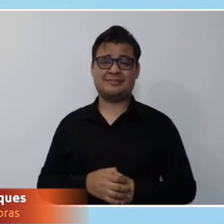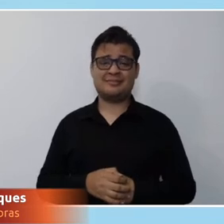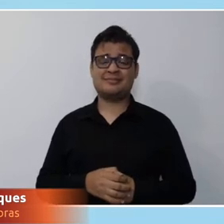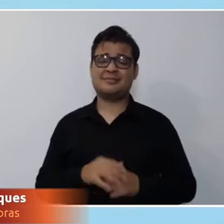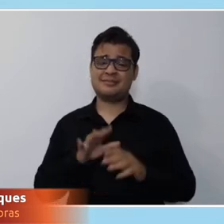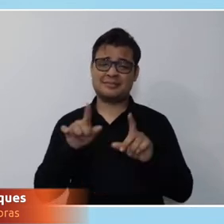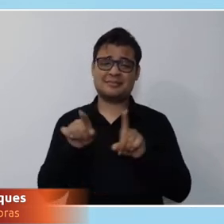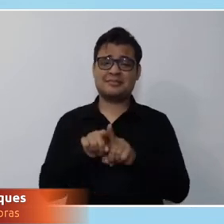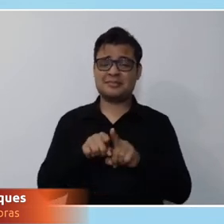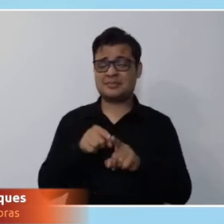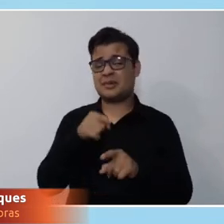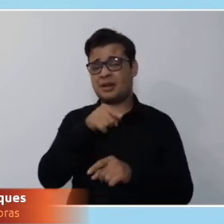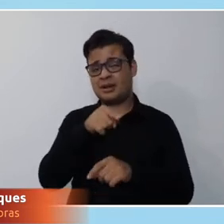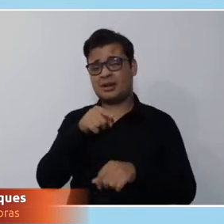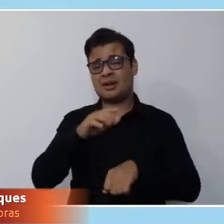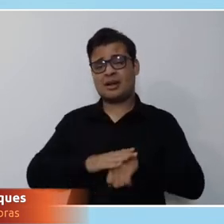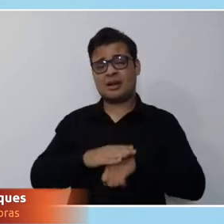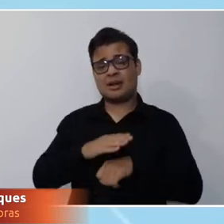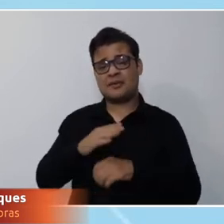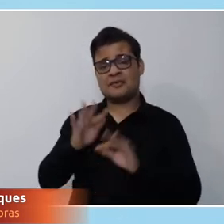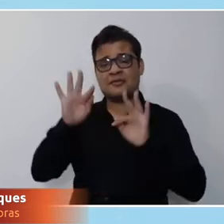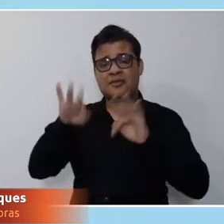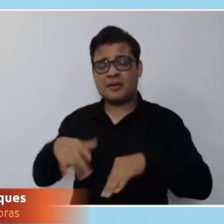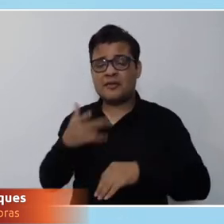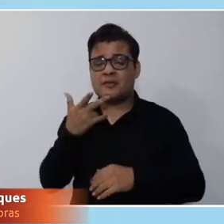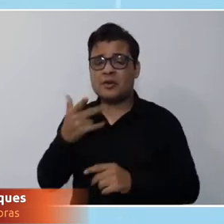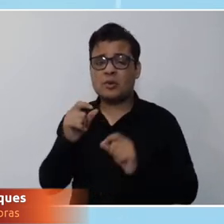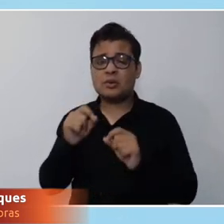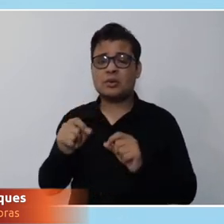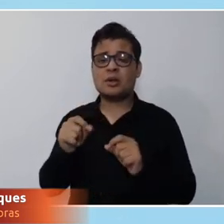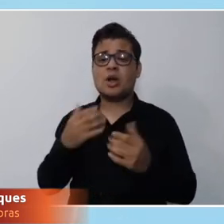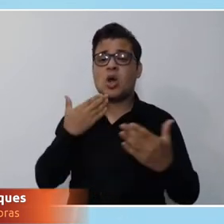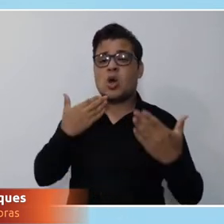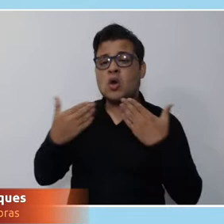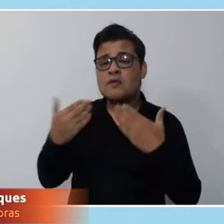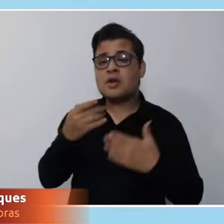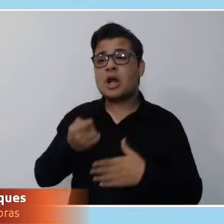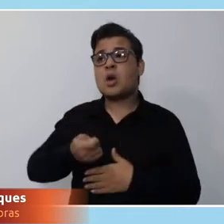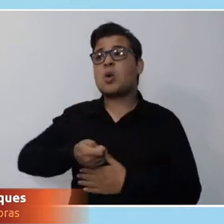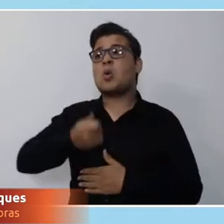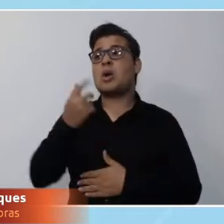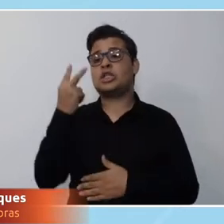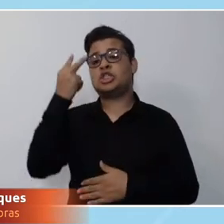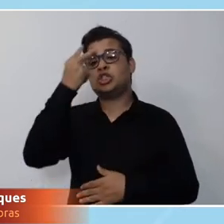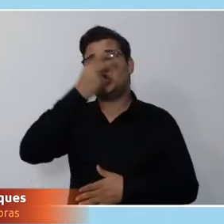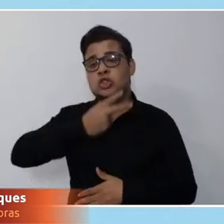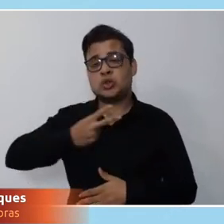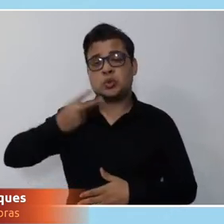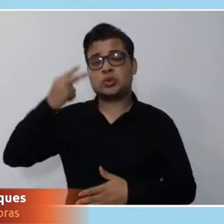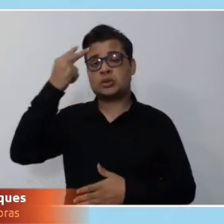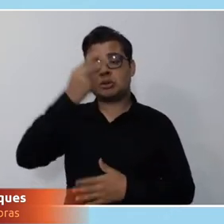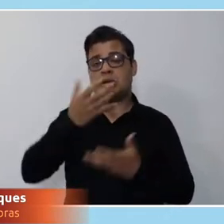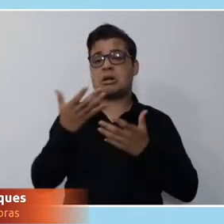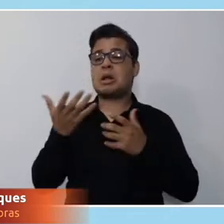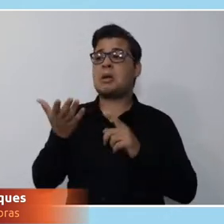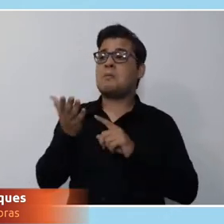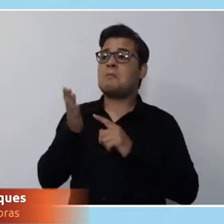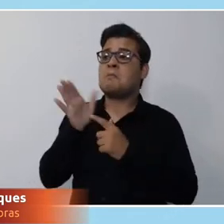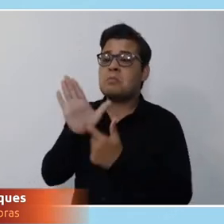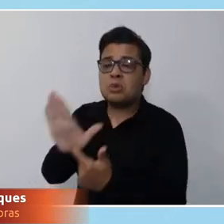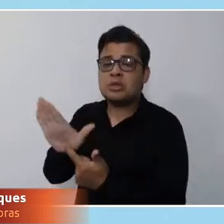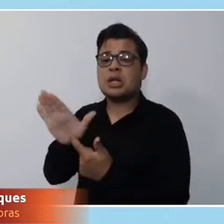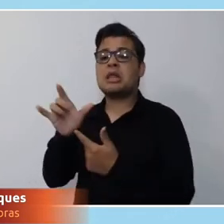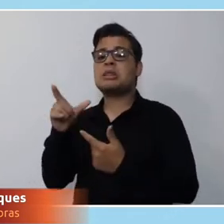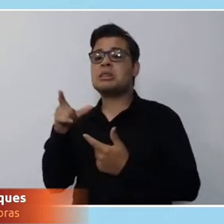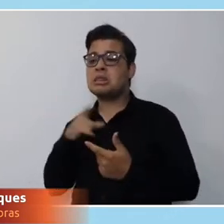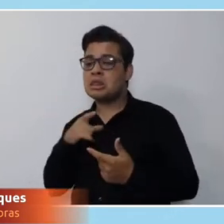ele disse, tentou reiterar várias vezes que essa conversa durou quase 2 horas, tentando mostrar que houve algum tipo de